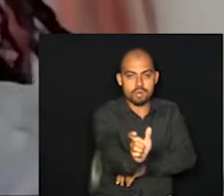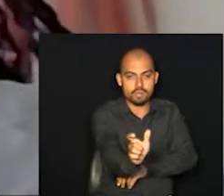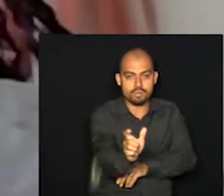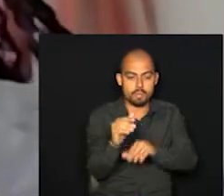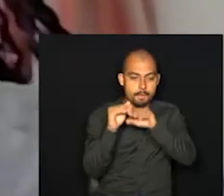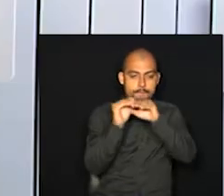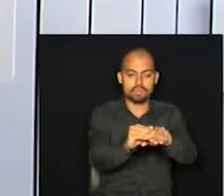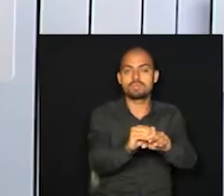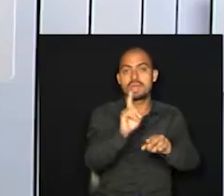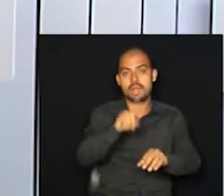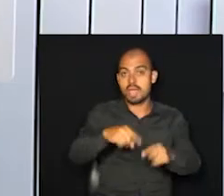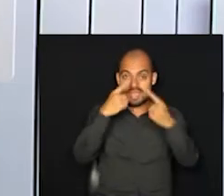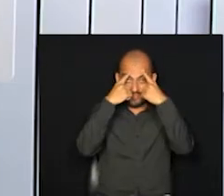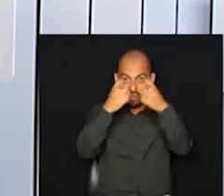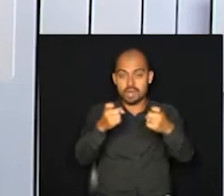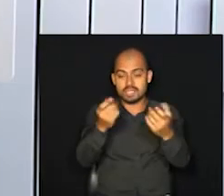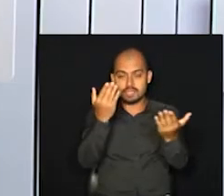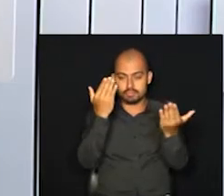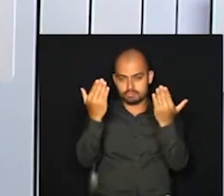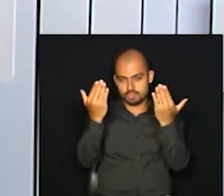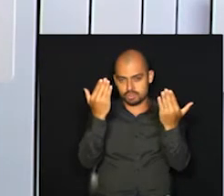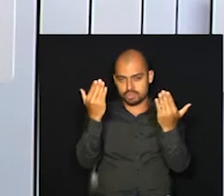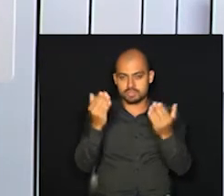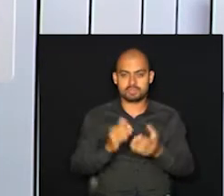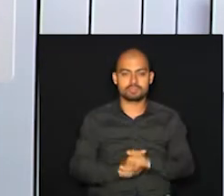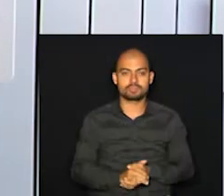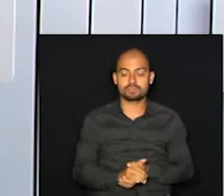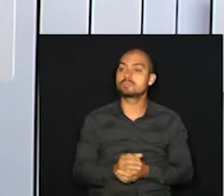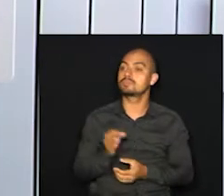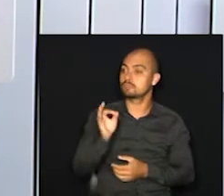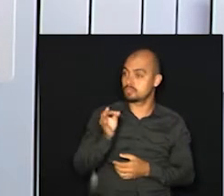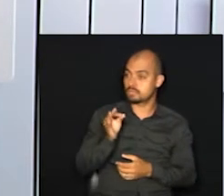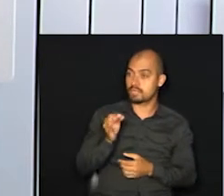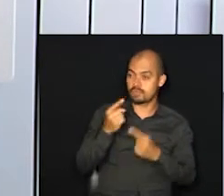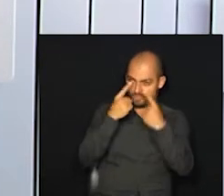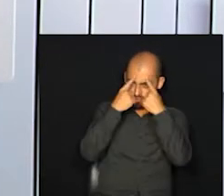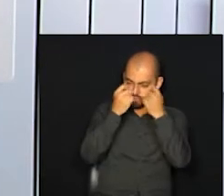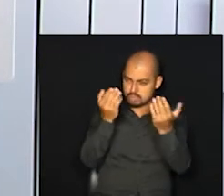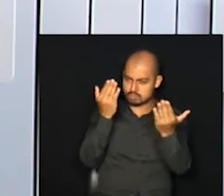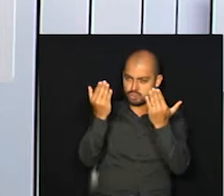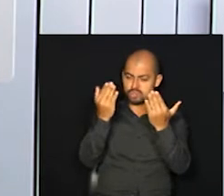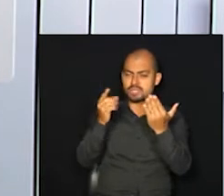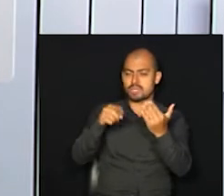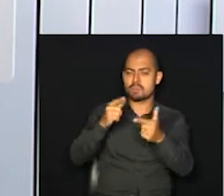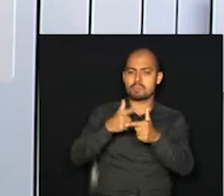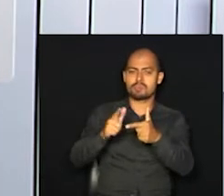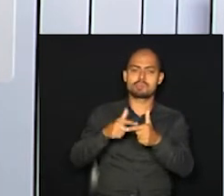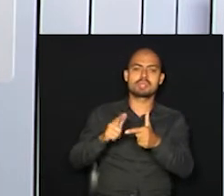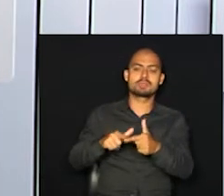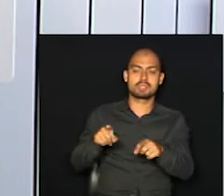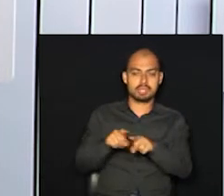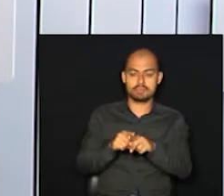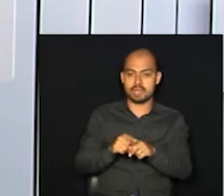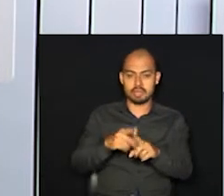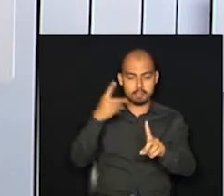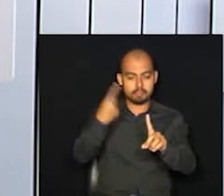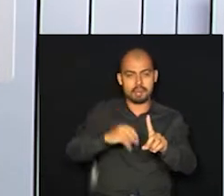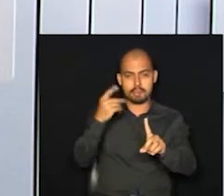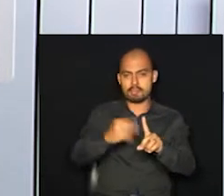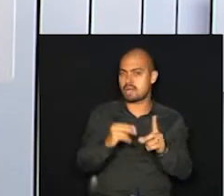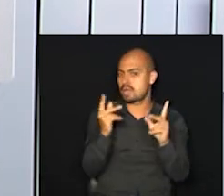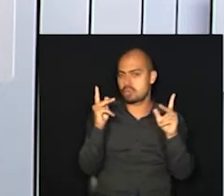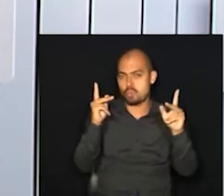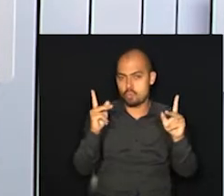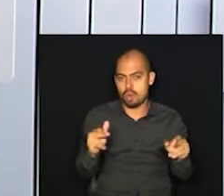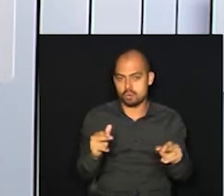violência psicológica, ela traz um problema muito grande também, igual a agressão física. Ontem eu conversei com uma